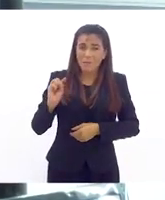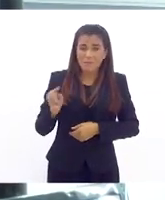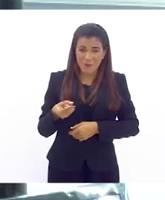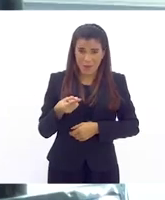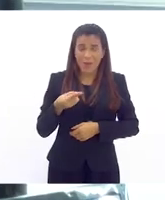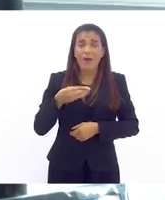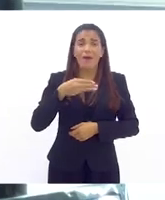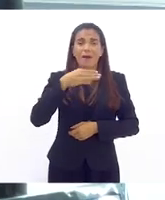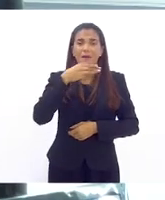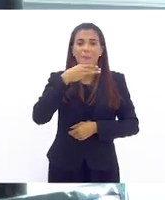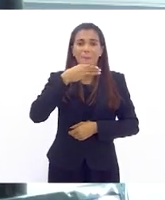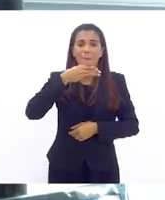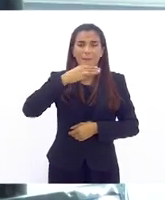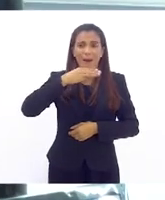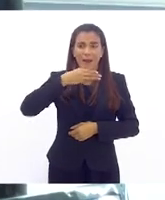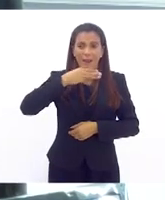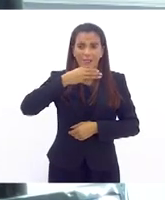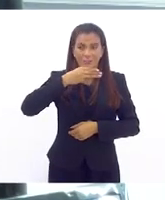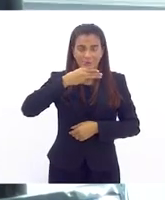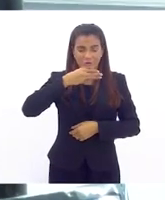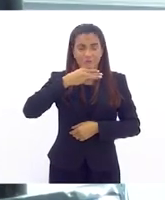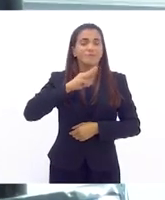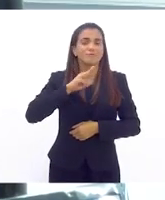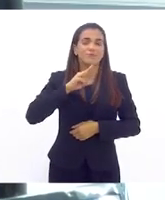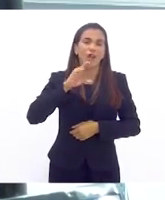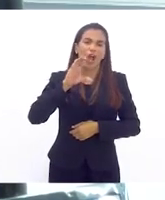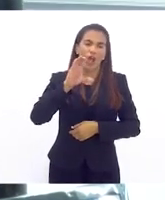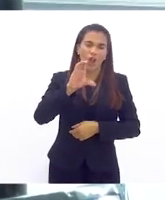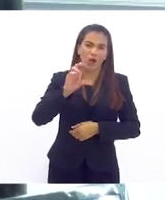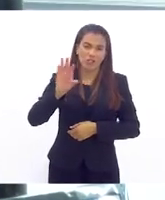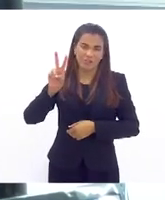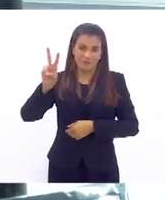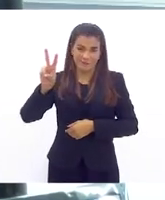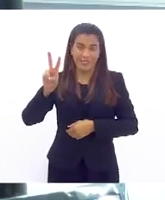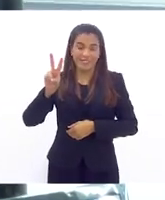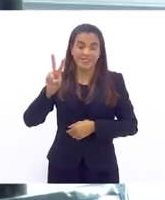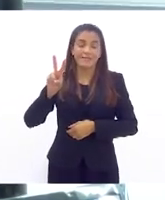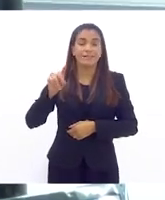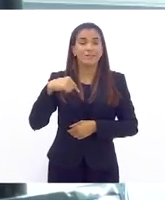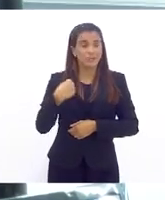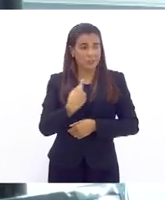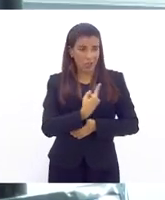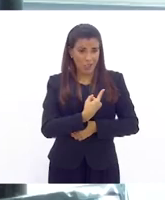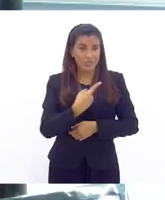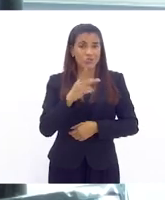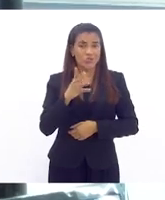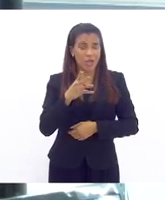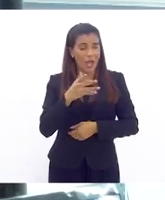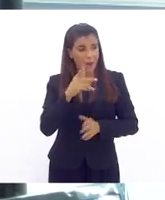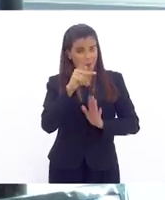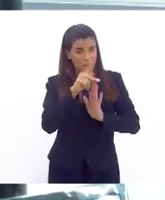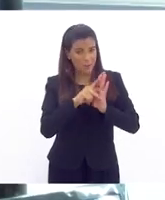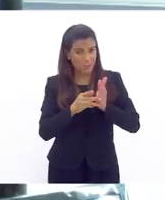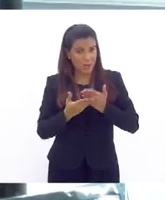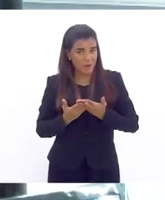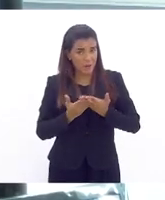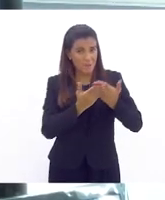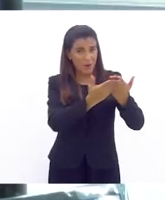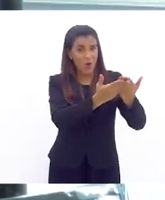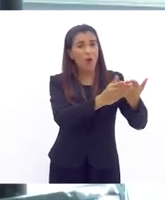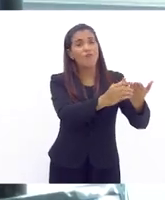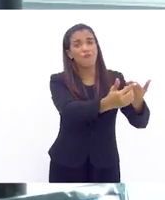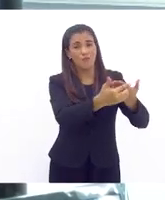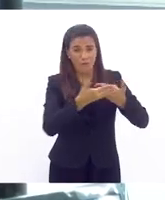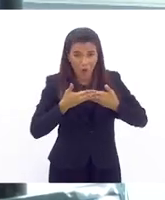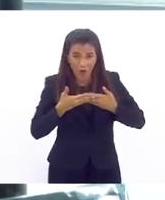que é Mangaratiba na costa verde e nós já enviamos duas vezes projeto para o fecan bateu uma trave